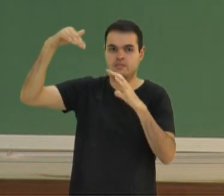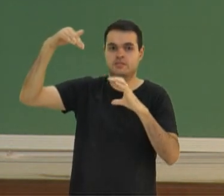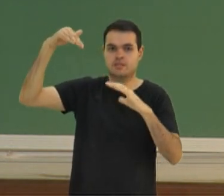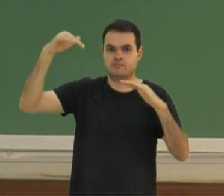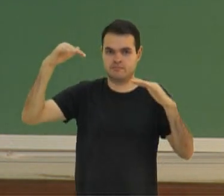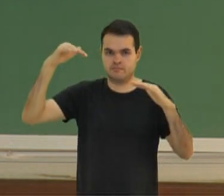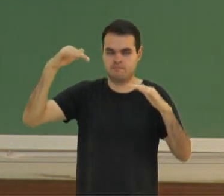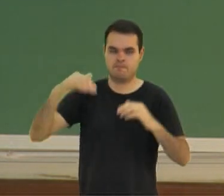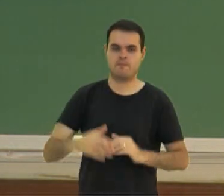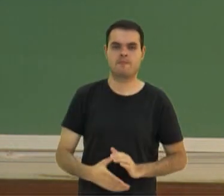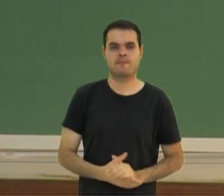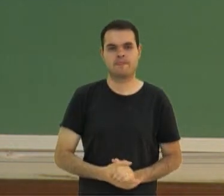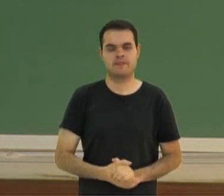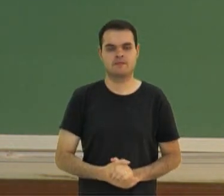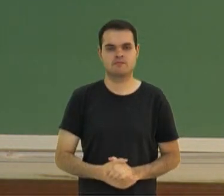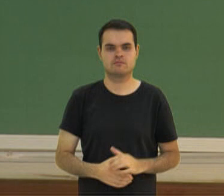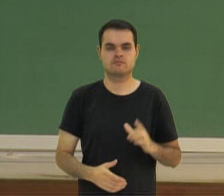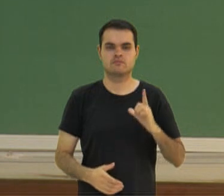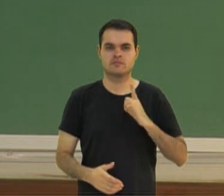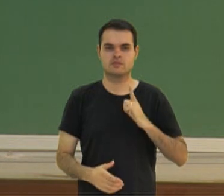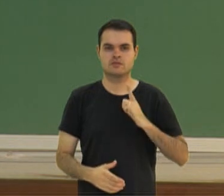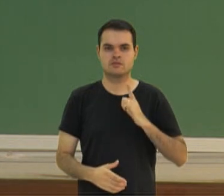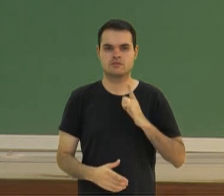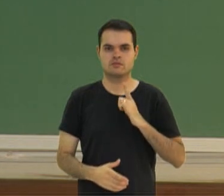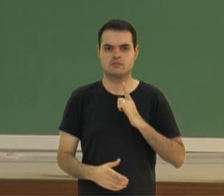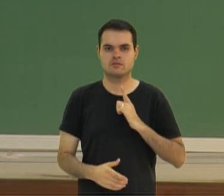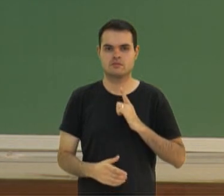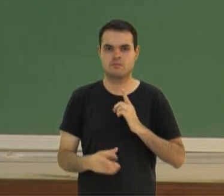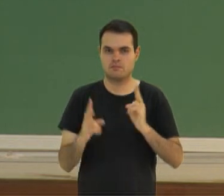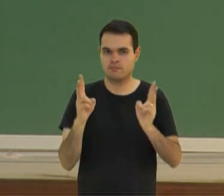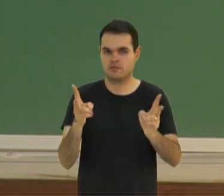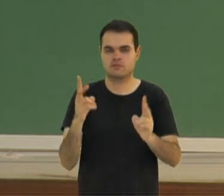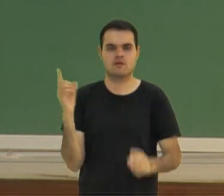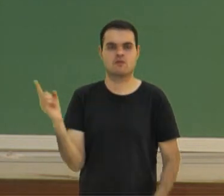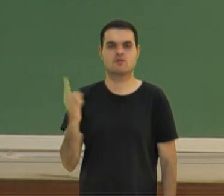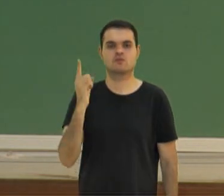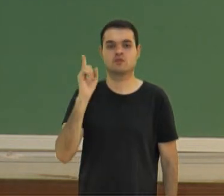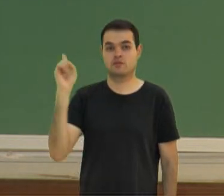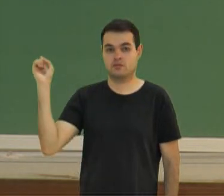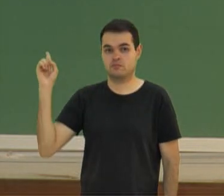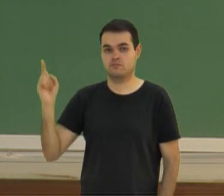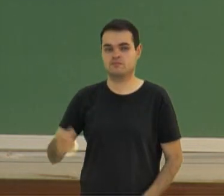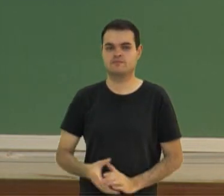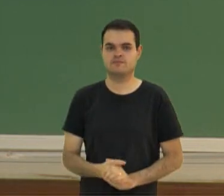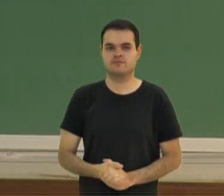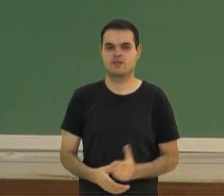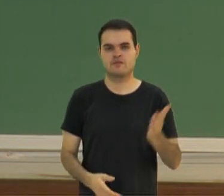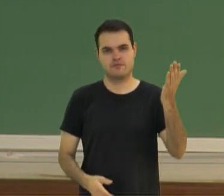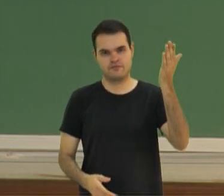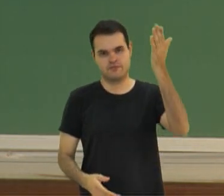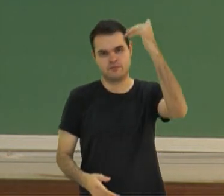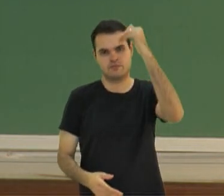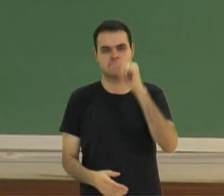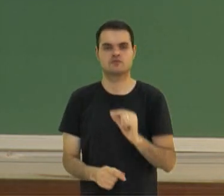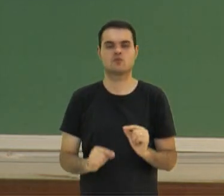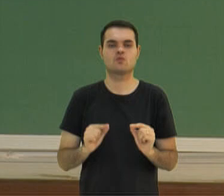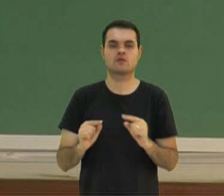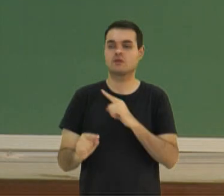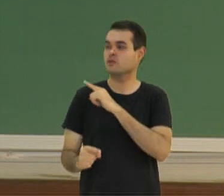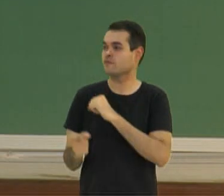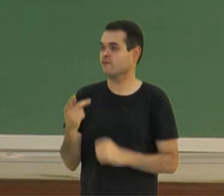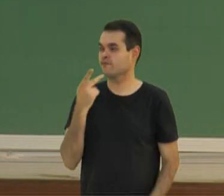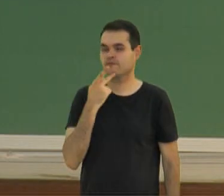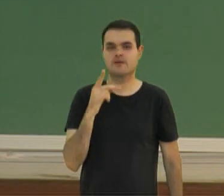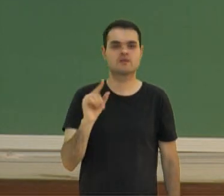e você acaba tendo, eles atingem o solo à mesma altura aqui. Então, vamos lá. O que ele fala aqui